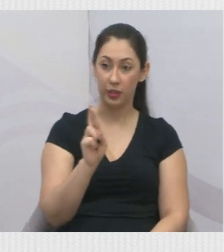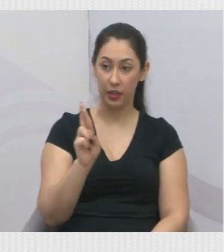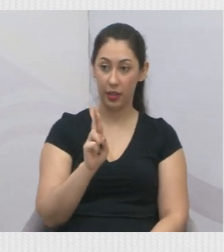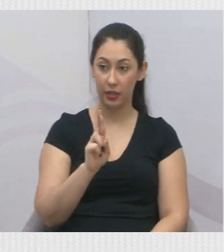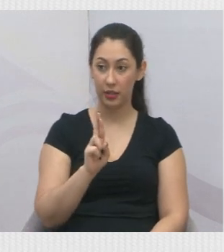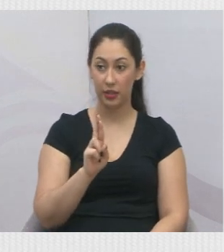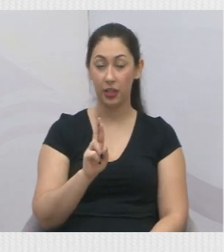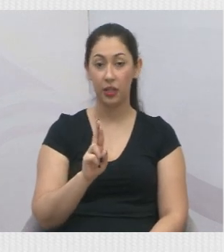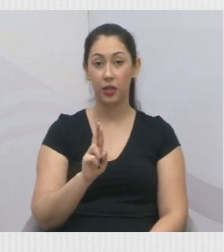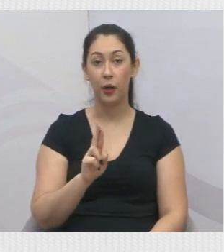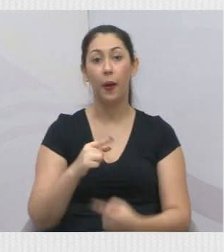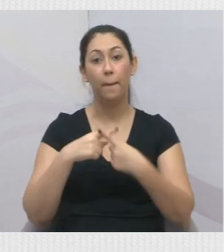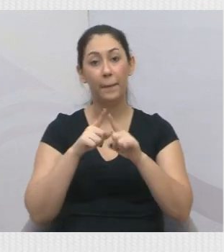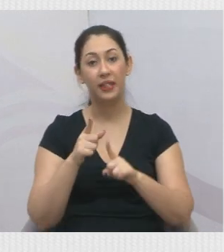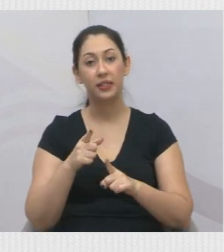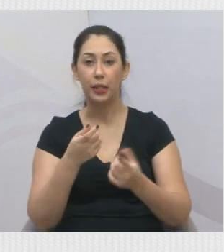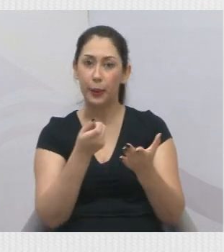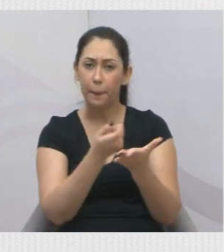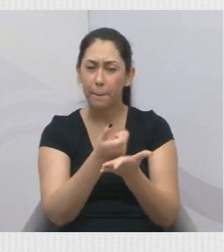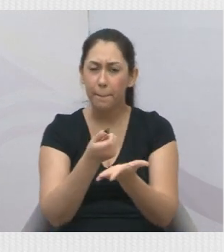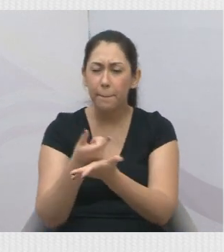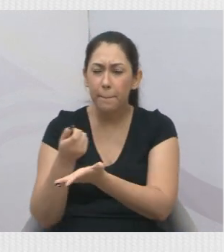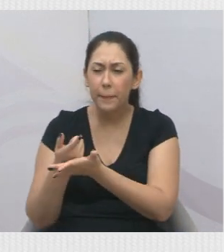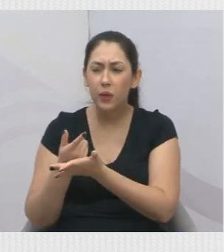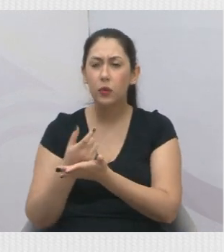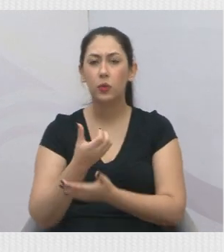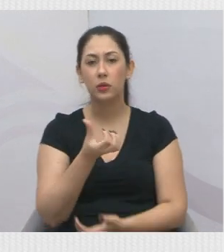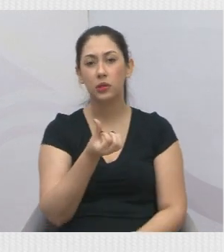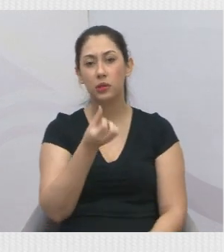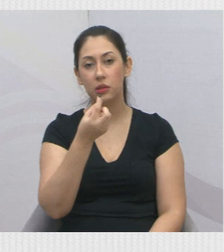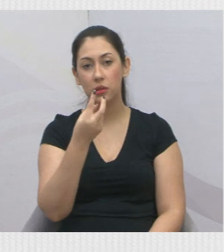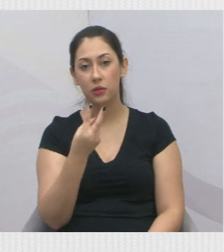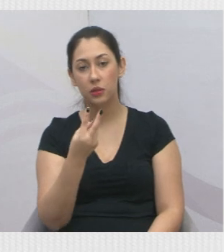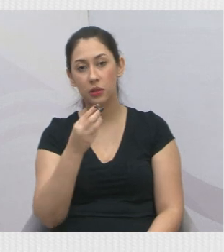R$ 124.286.000, na qual foi gastos no período